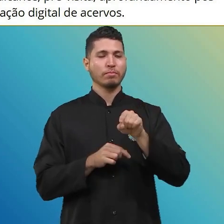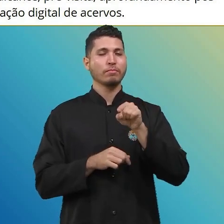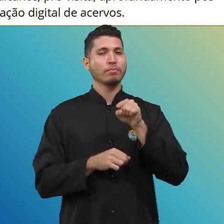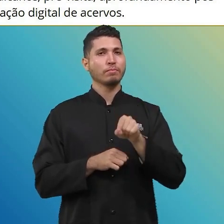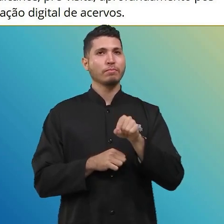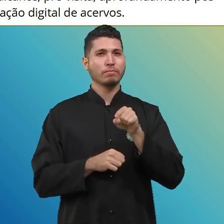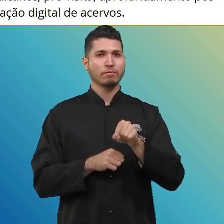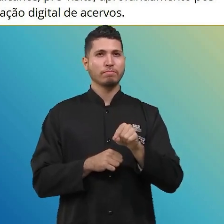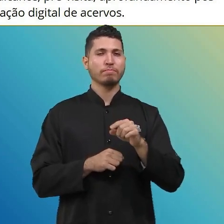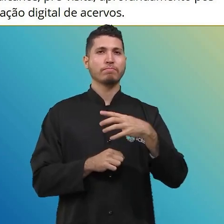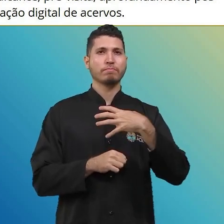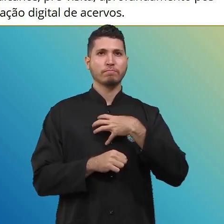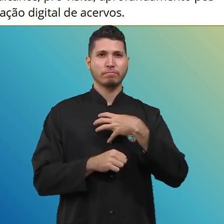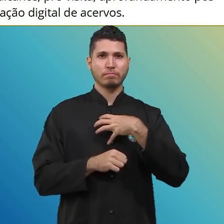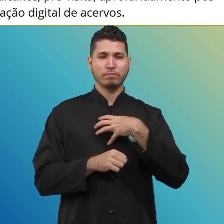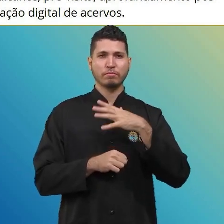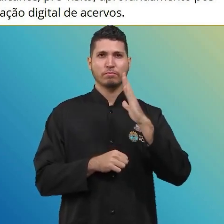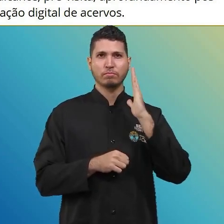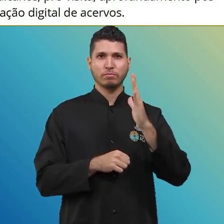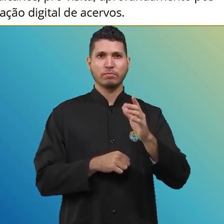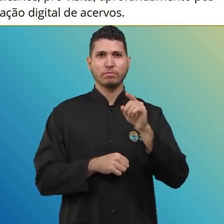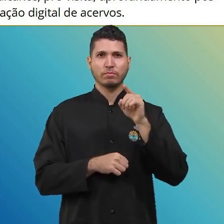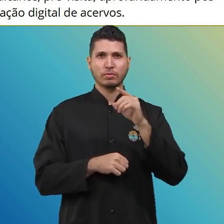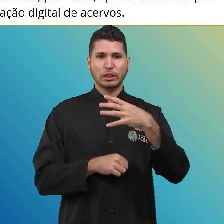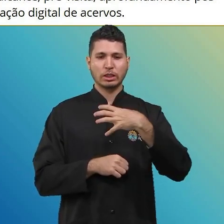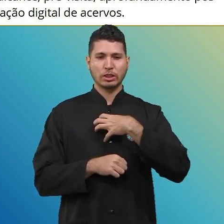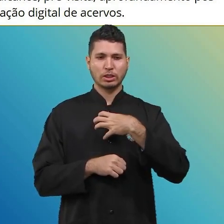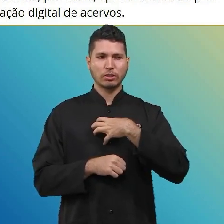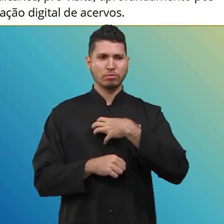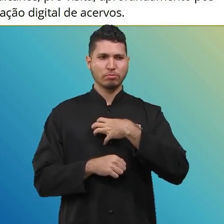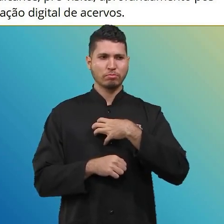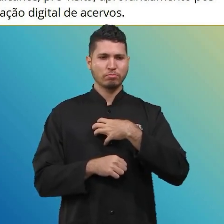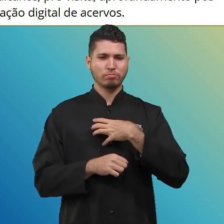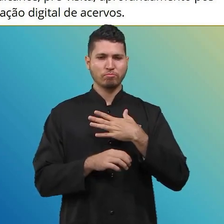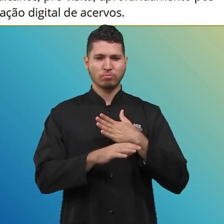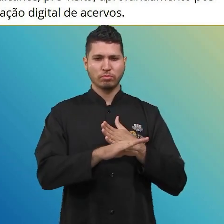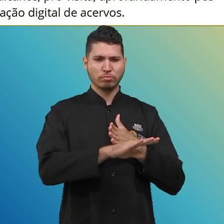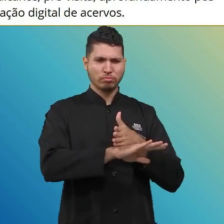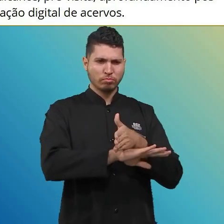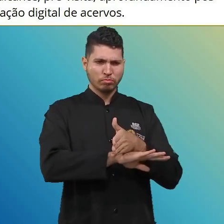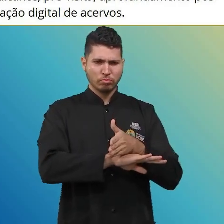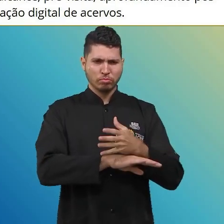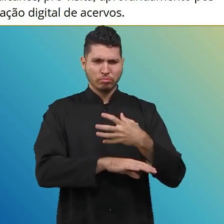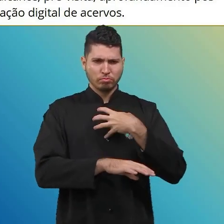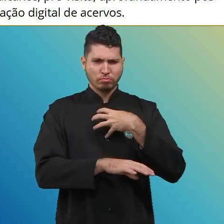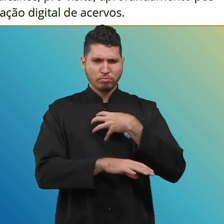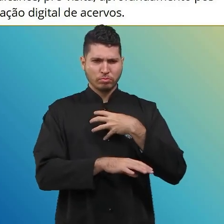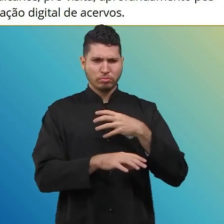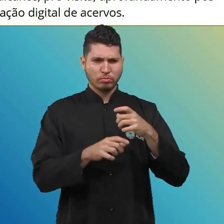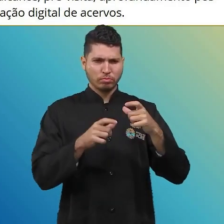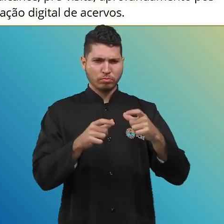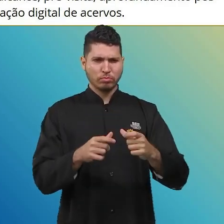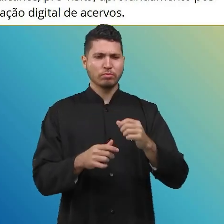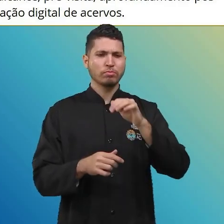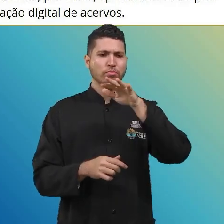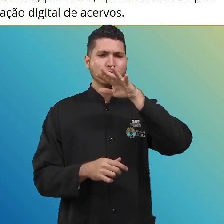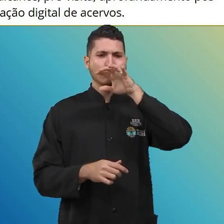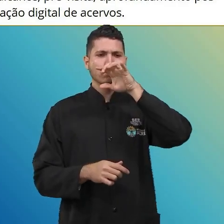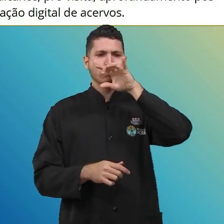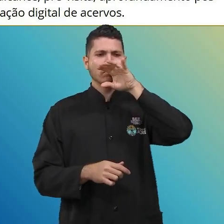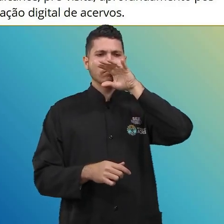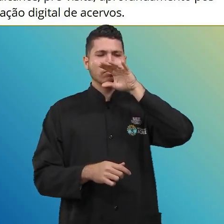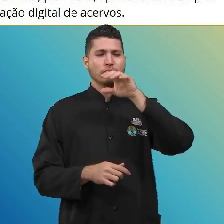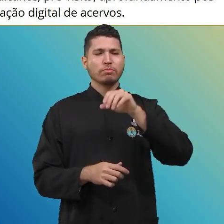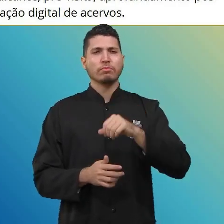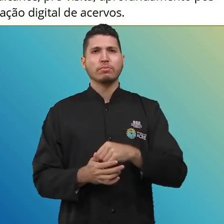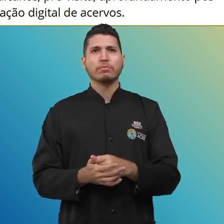é sensorial, é direto. Você sente, quando você entra, você sente todo o ambiente. O cheiro, o